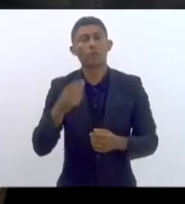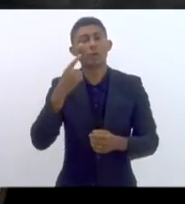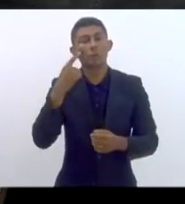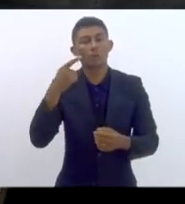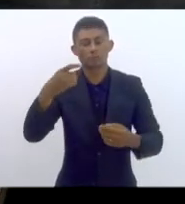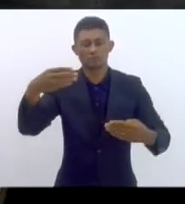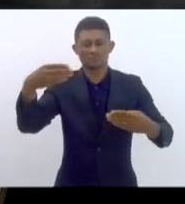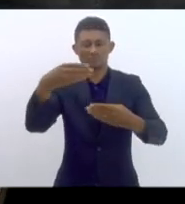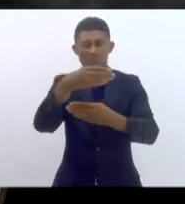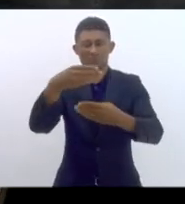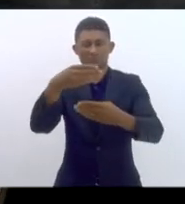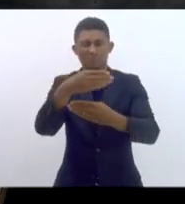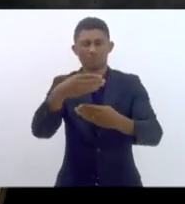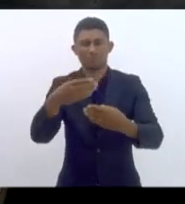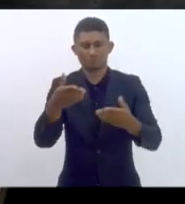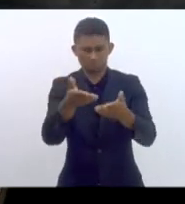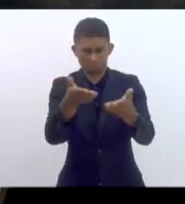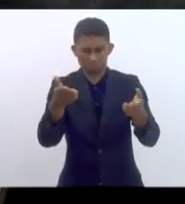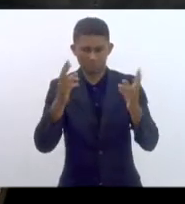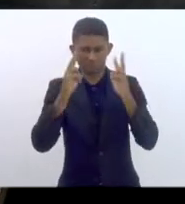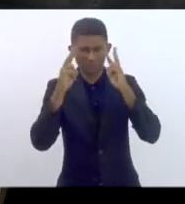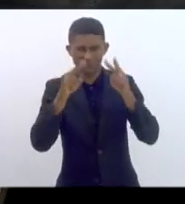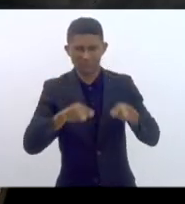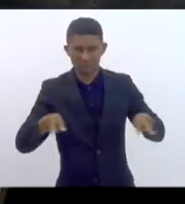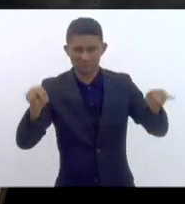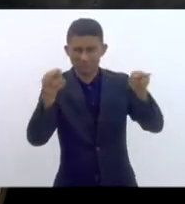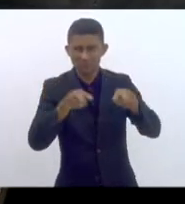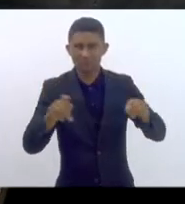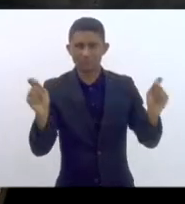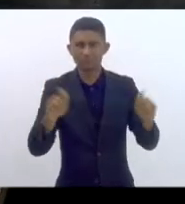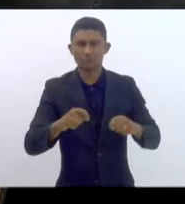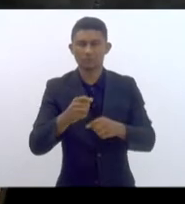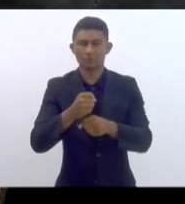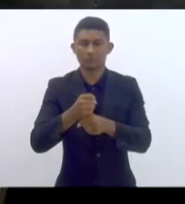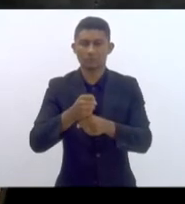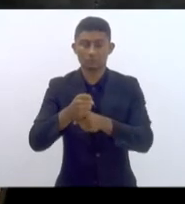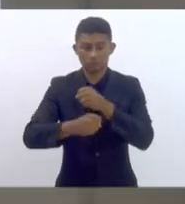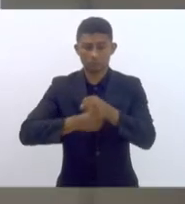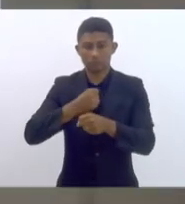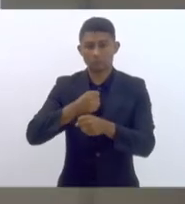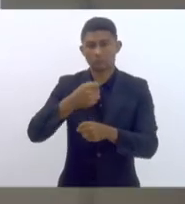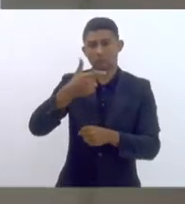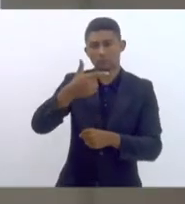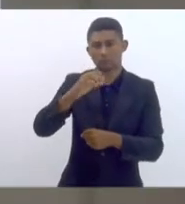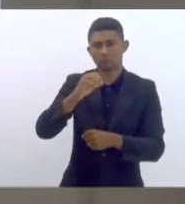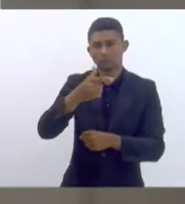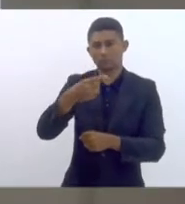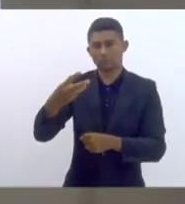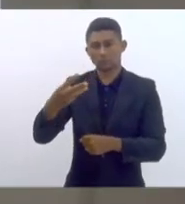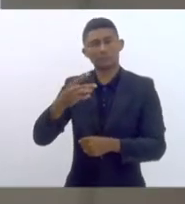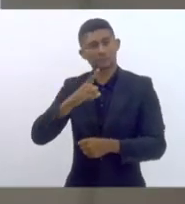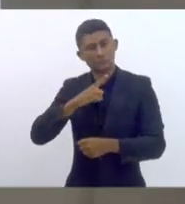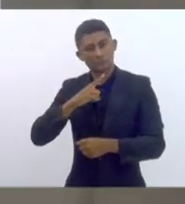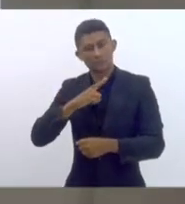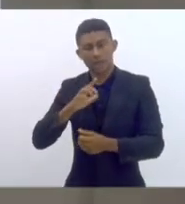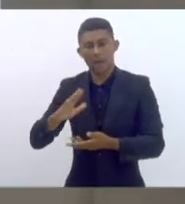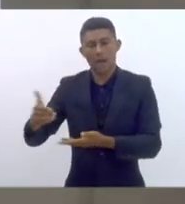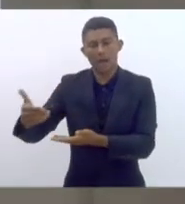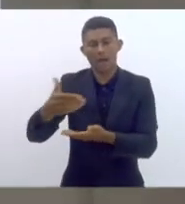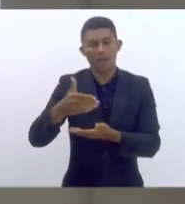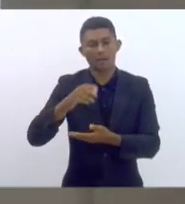espero que esteja um tamanho suficiente para enxergar, em 2023 a gente teria 5,4% da receita corrente